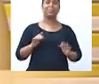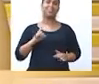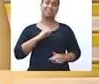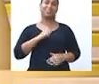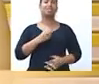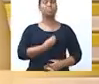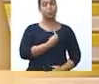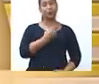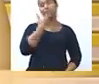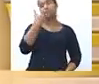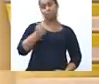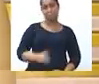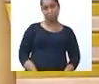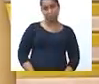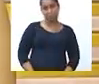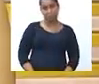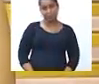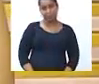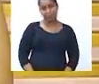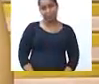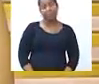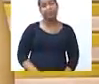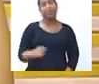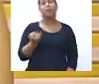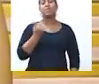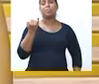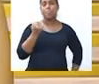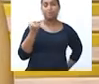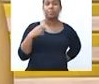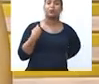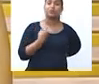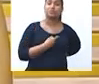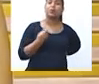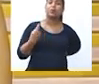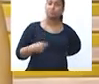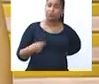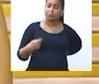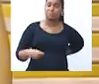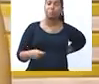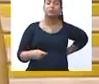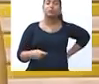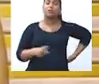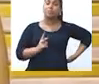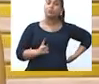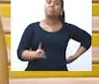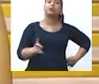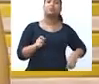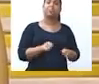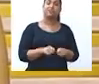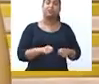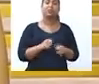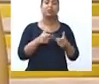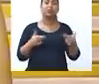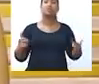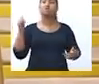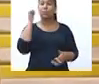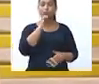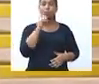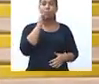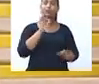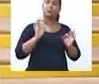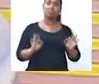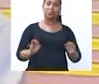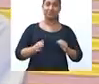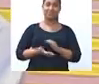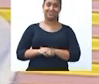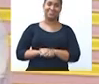gente viver melhor. Então, isso acho que é muito importante, acho que a gente precisa estar lutando o tempo inteiro, e isso é coisa de menina, sem sombra de